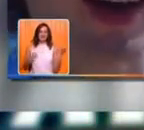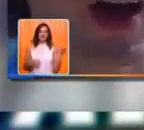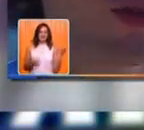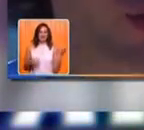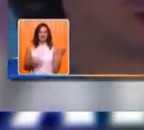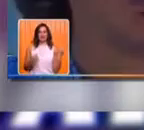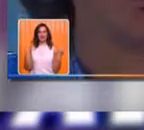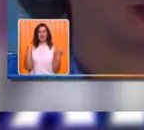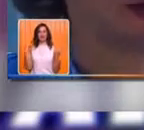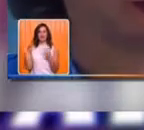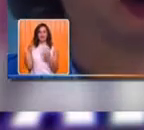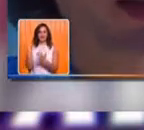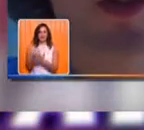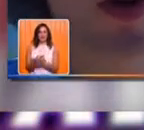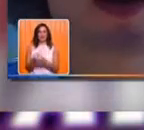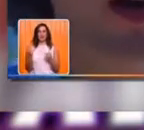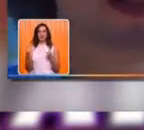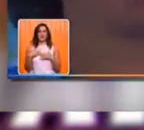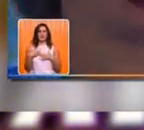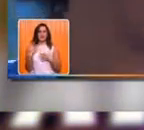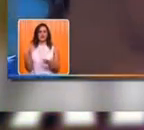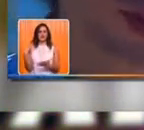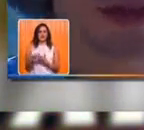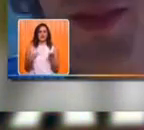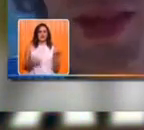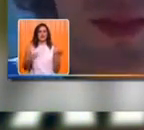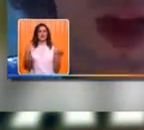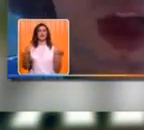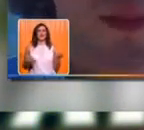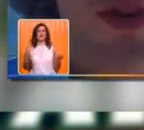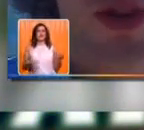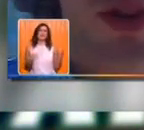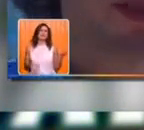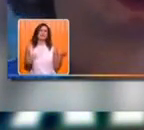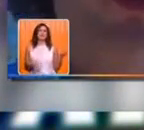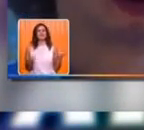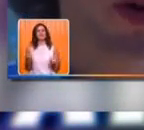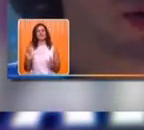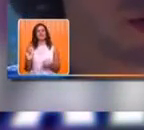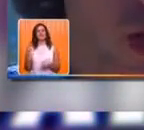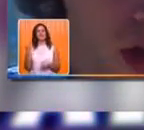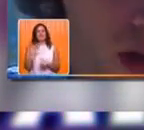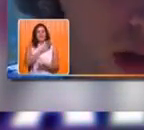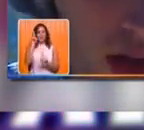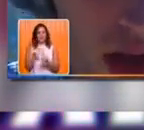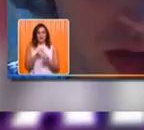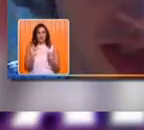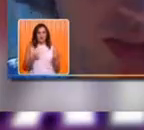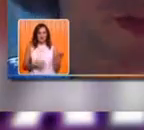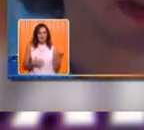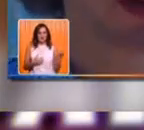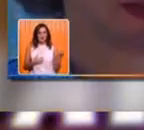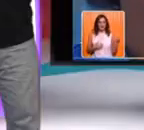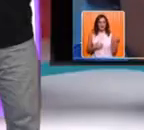há quatro anos e nunca me casei tá sempre toque sempre sempre mas a partir do primeiro ano que eu comecei a ficar guitarra